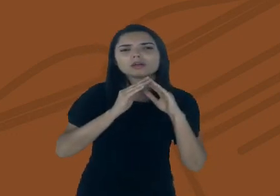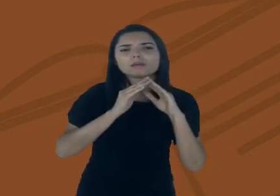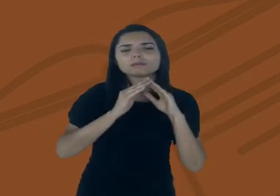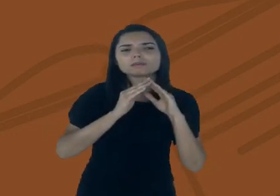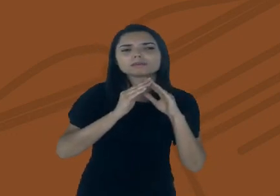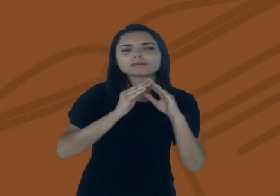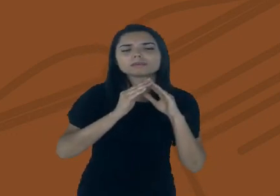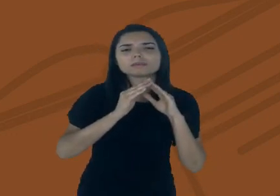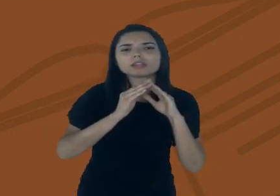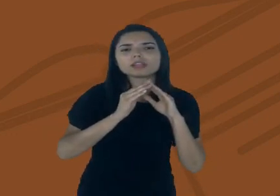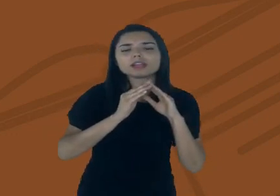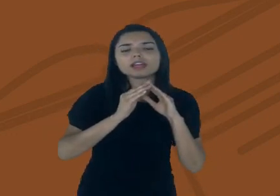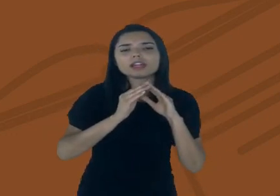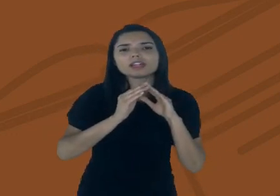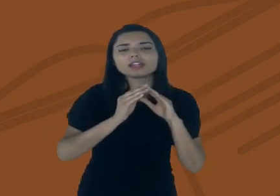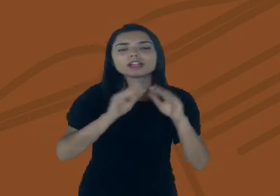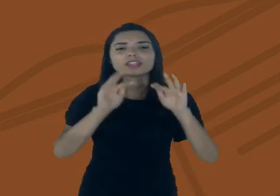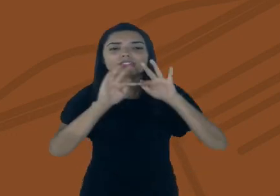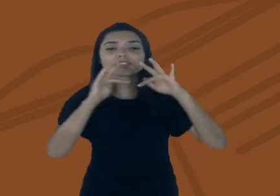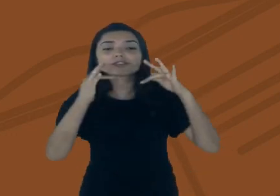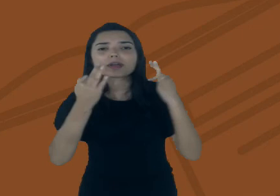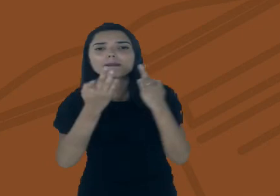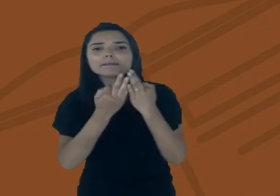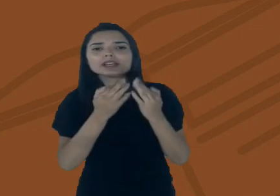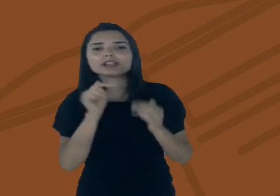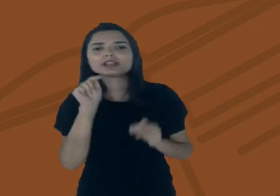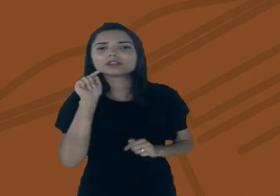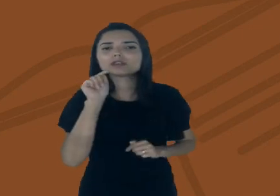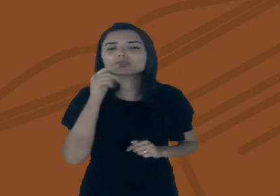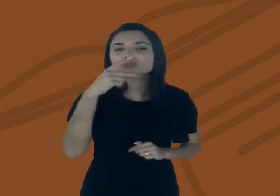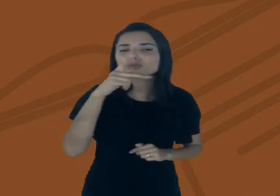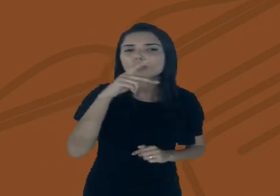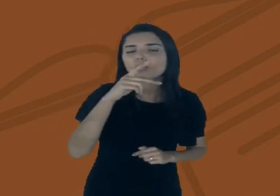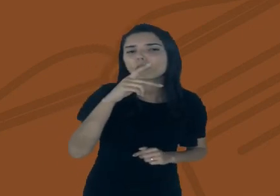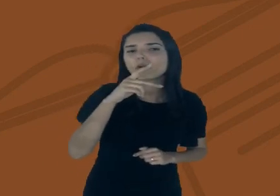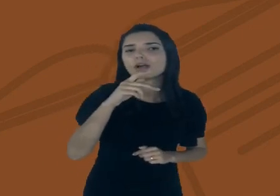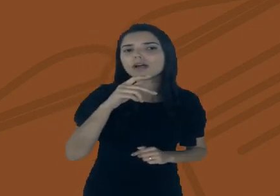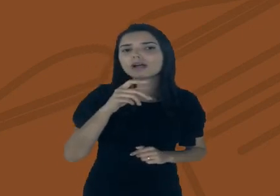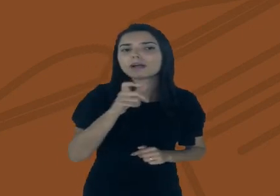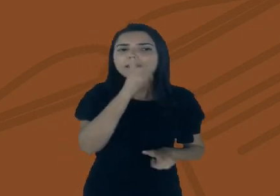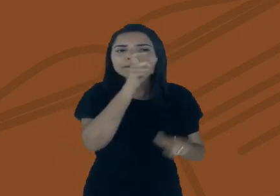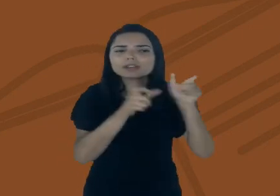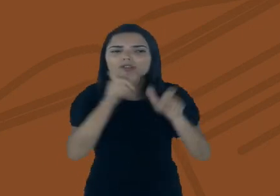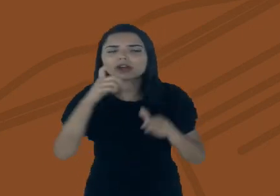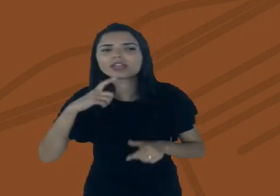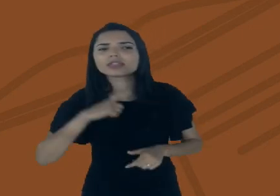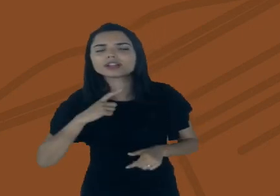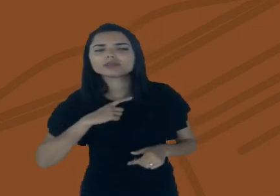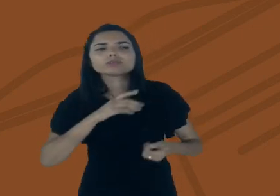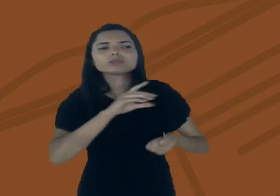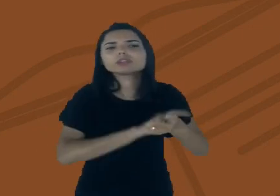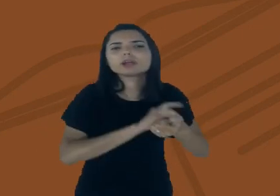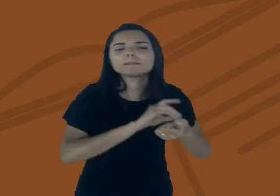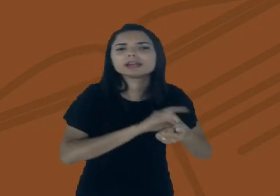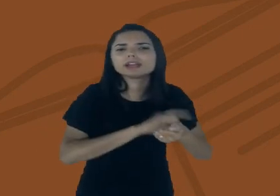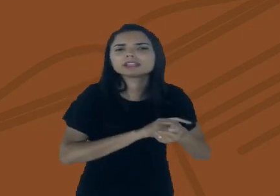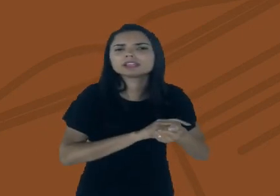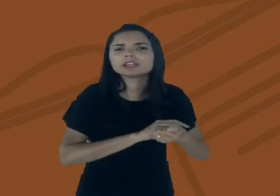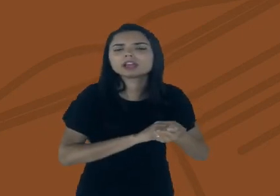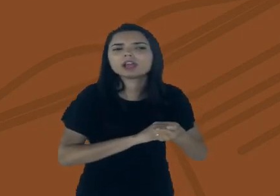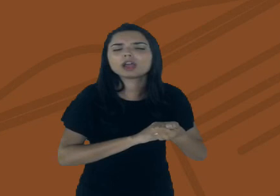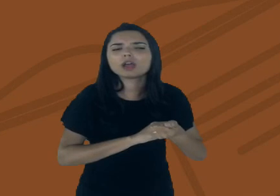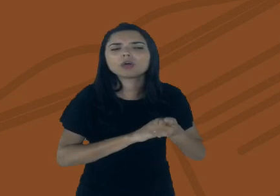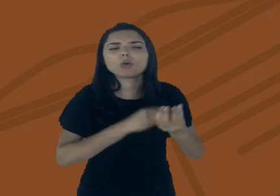quem da família de vocês tem quadro de diabetes e como é que vem sendo o cuidado que essas pessoas vêm tendo.